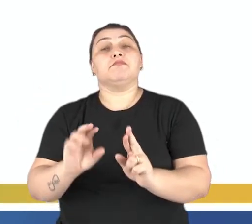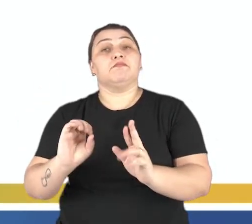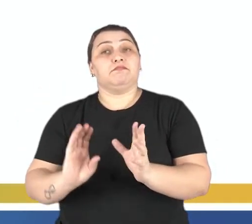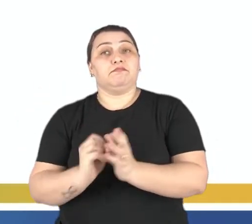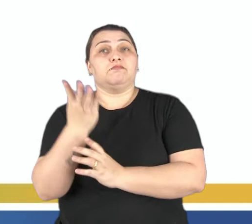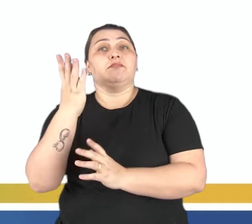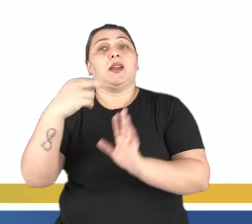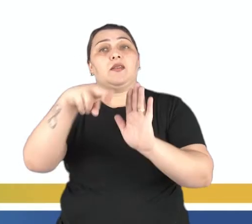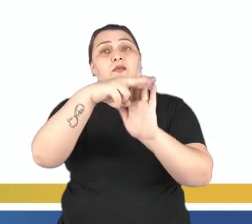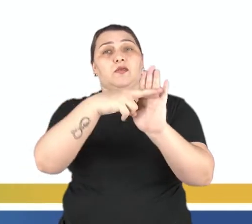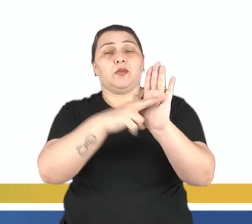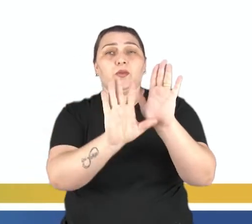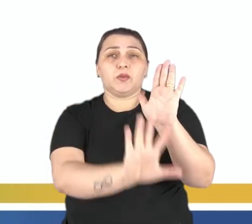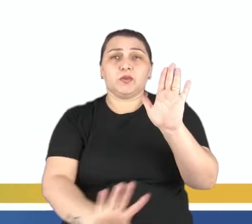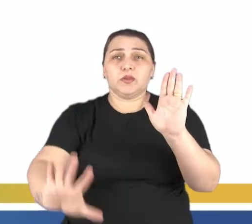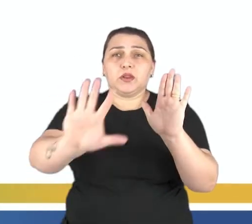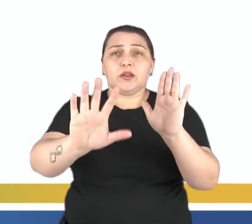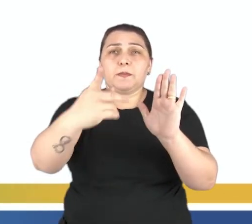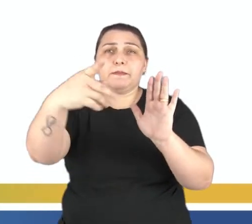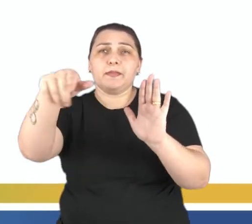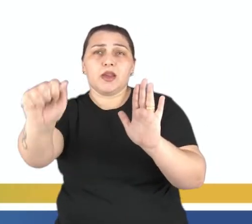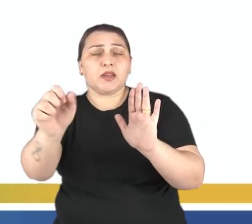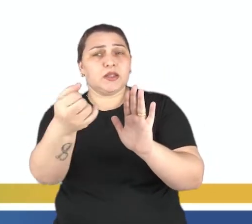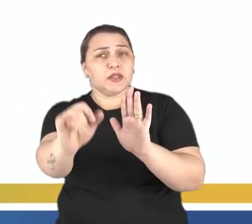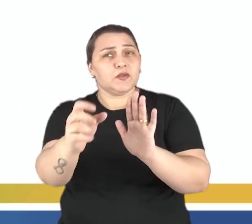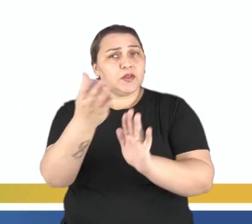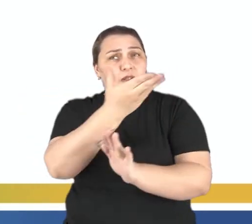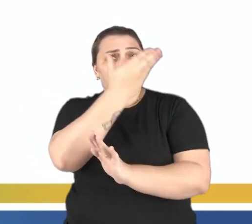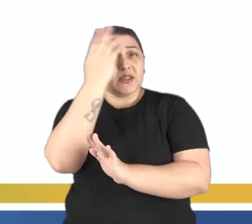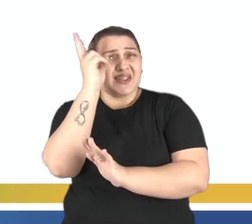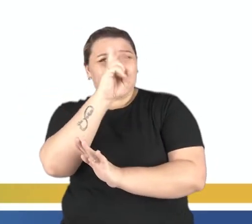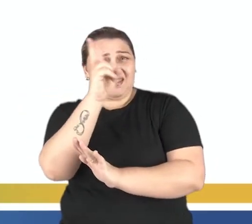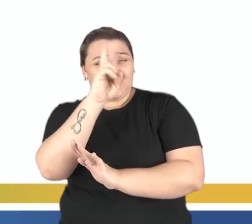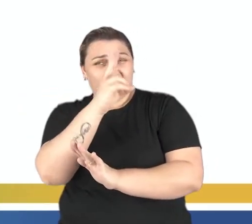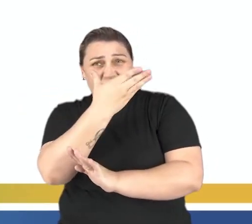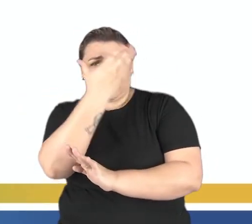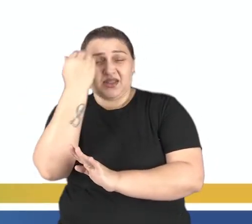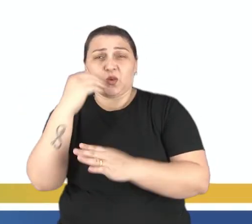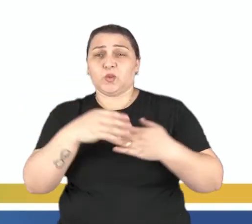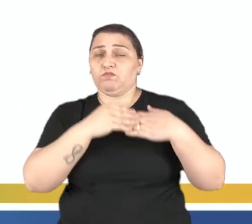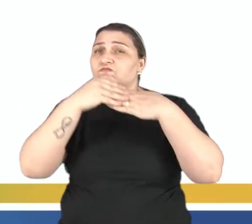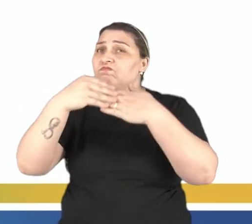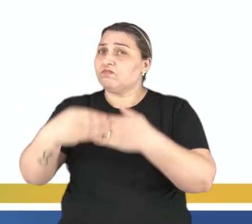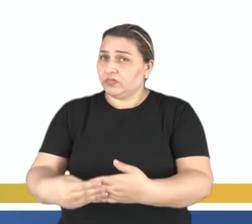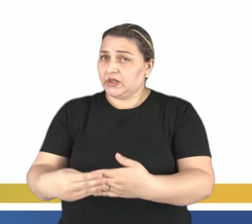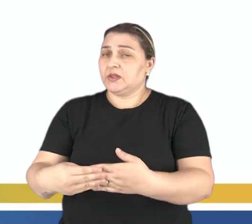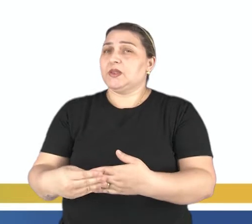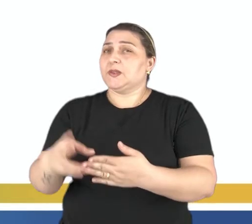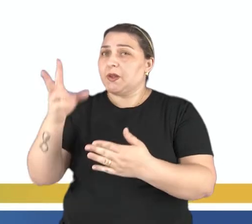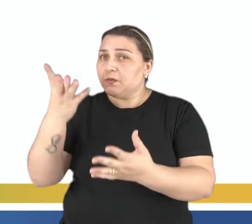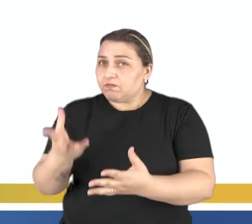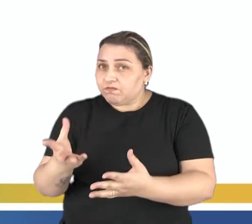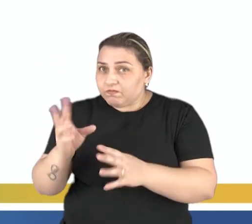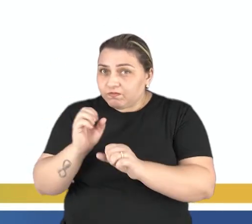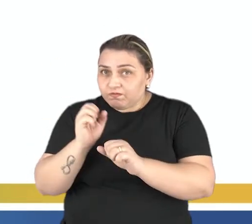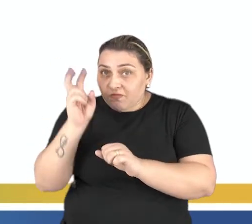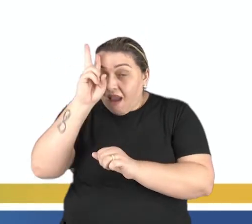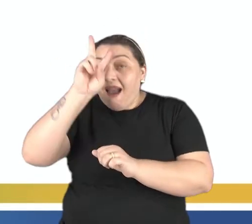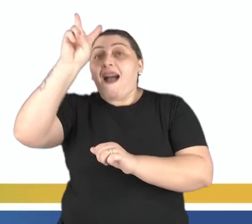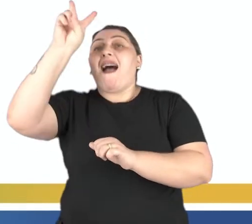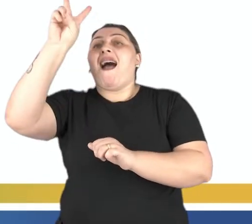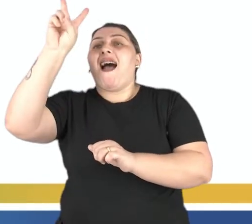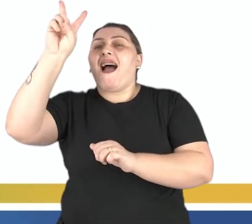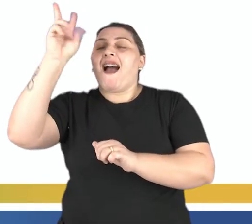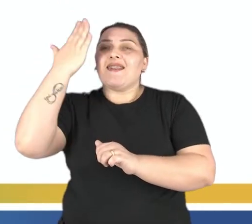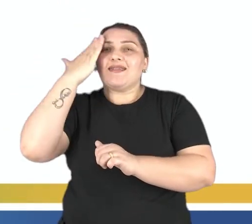pela fórmula do termo geral da PA. Se você não recorda, nós trouxemos essa fórmula para que você pudesse lembrar